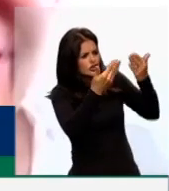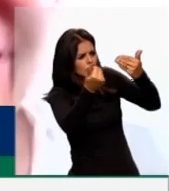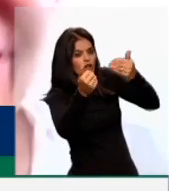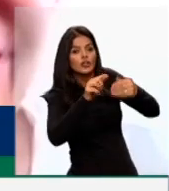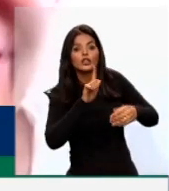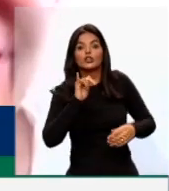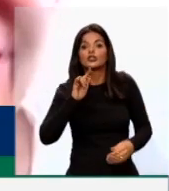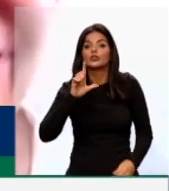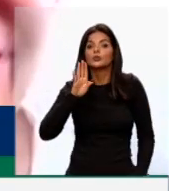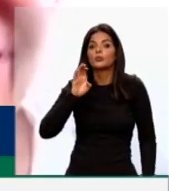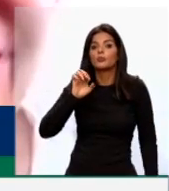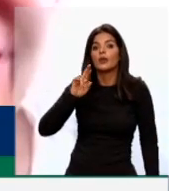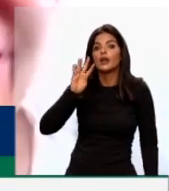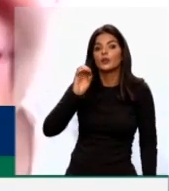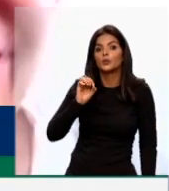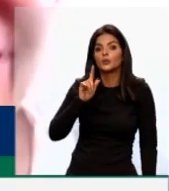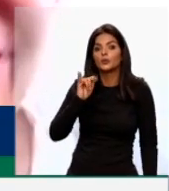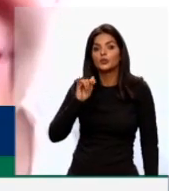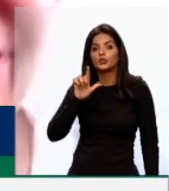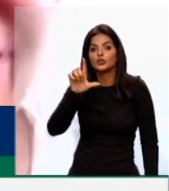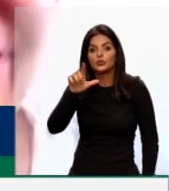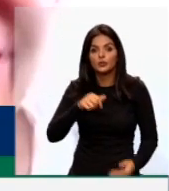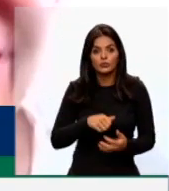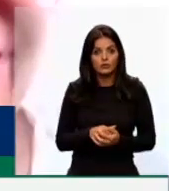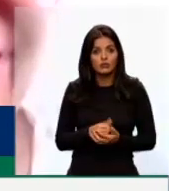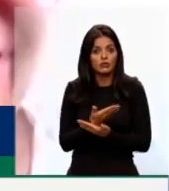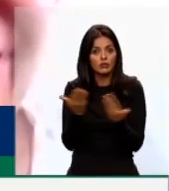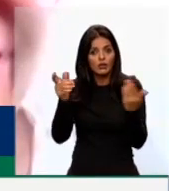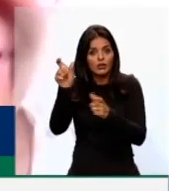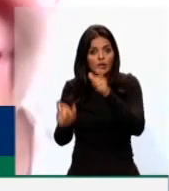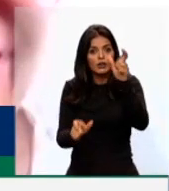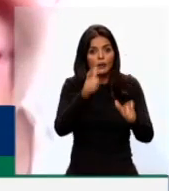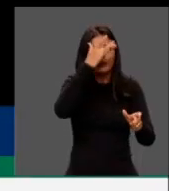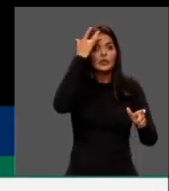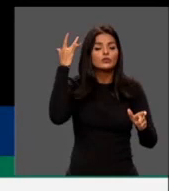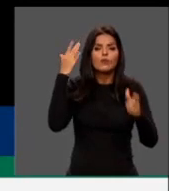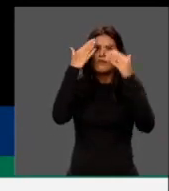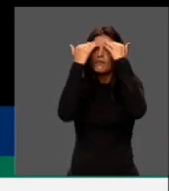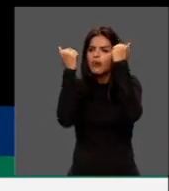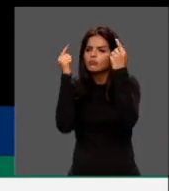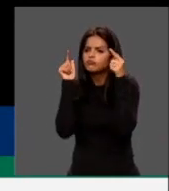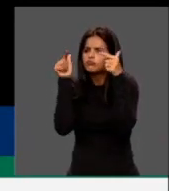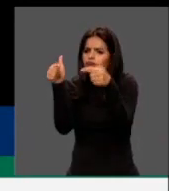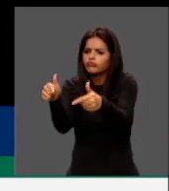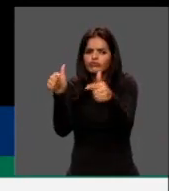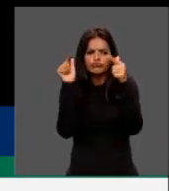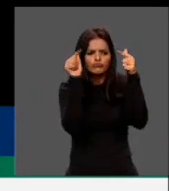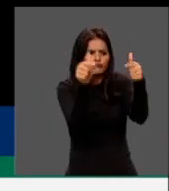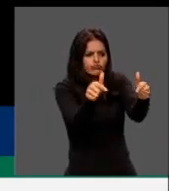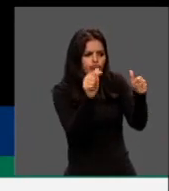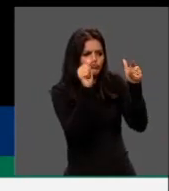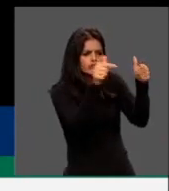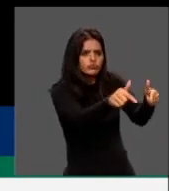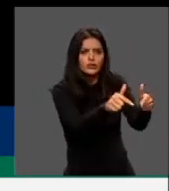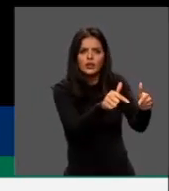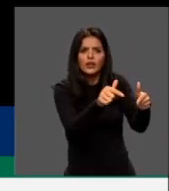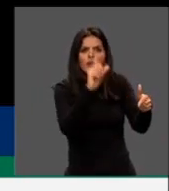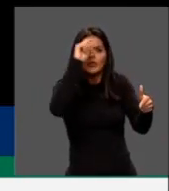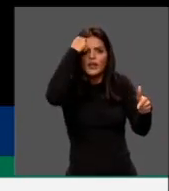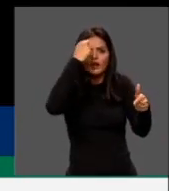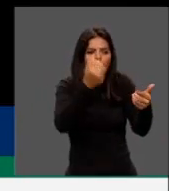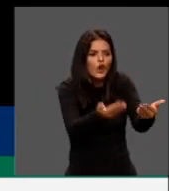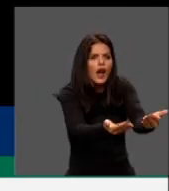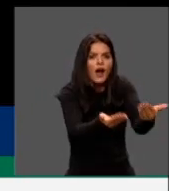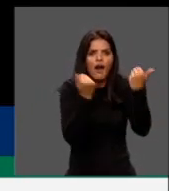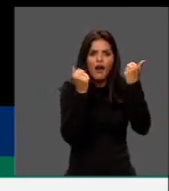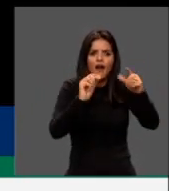Gilberto Gil, a galeria das personalidades negras que é arrancada, porque a Fundação